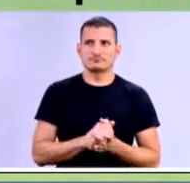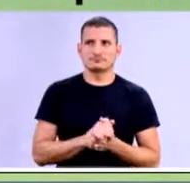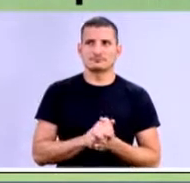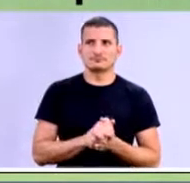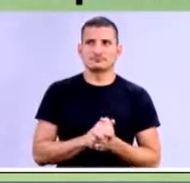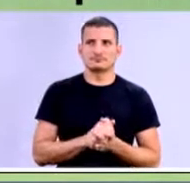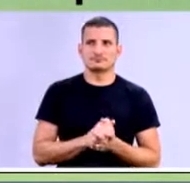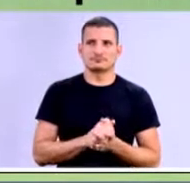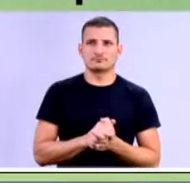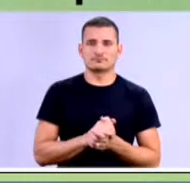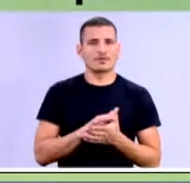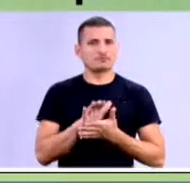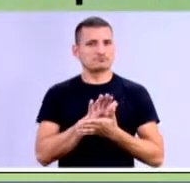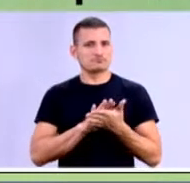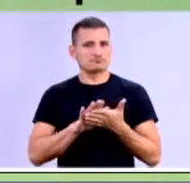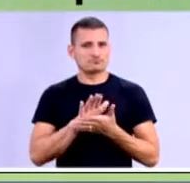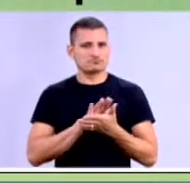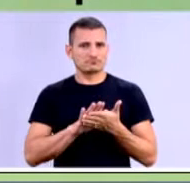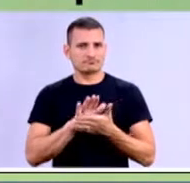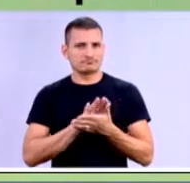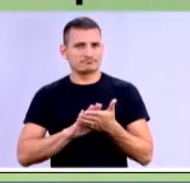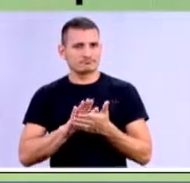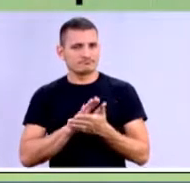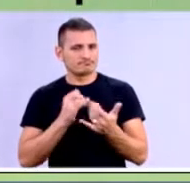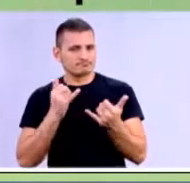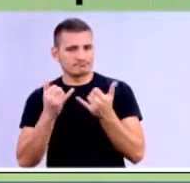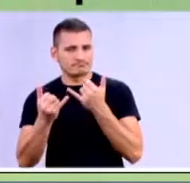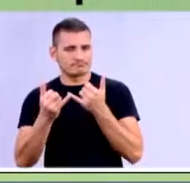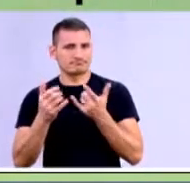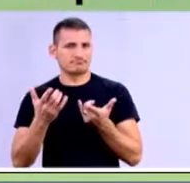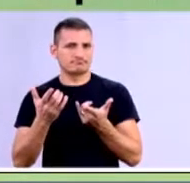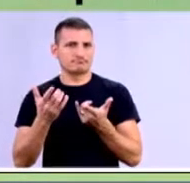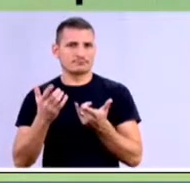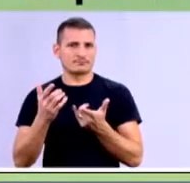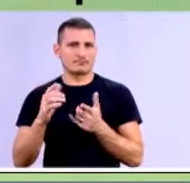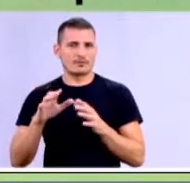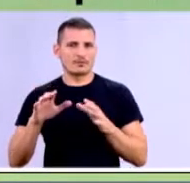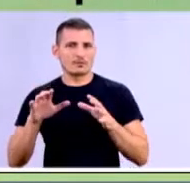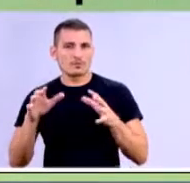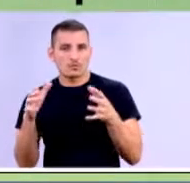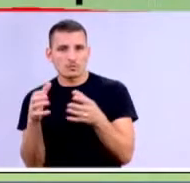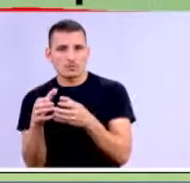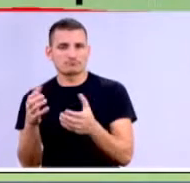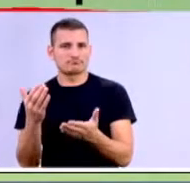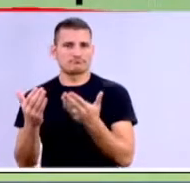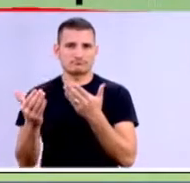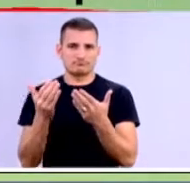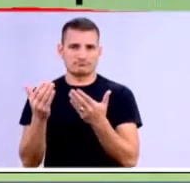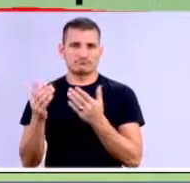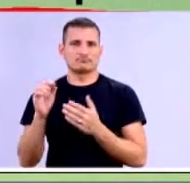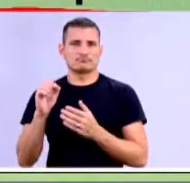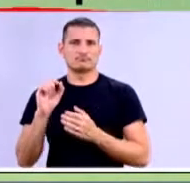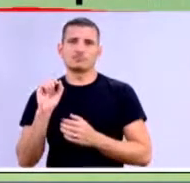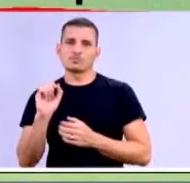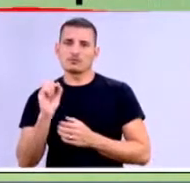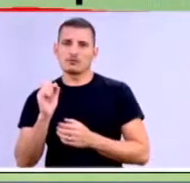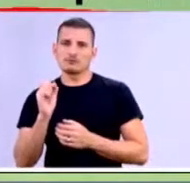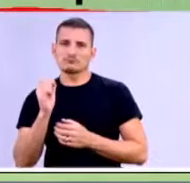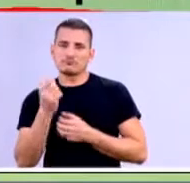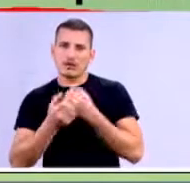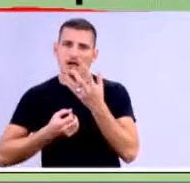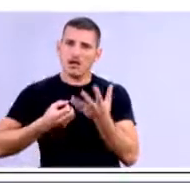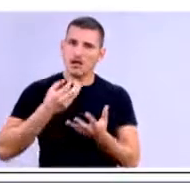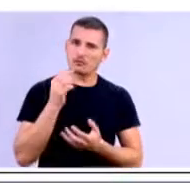uma terapia em grupo, na qual podemos colocar para fora o que nos vem à